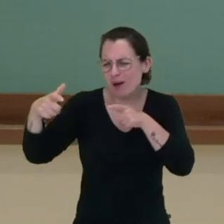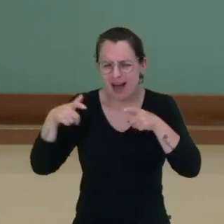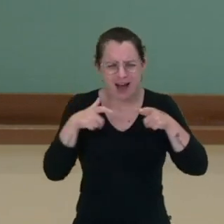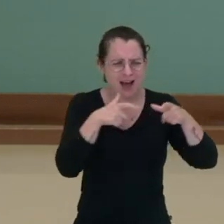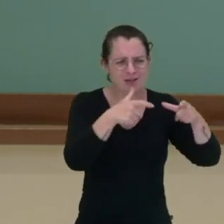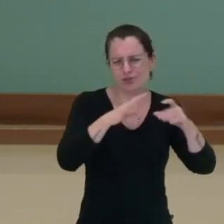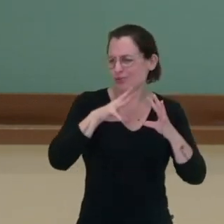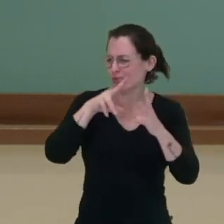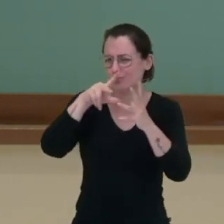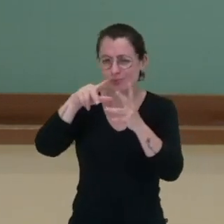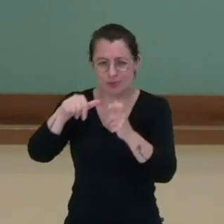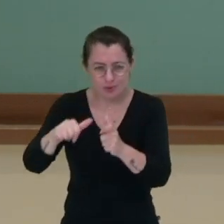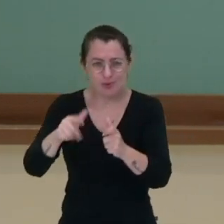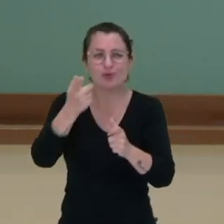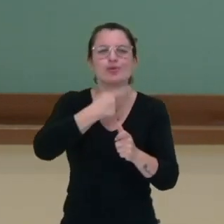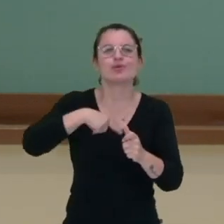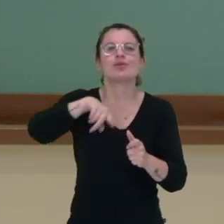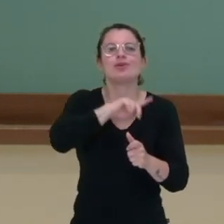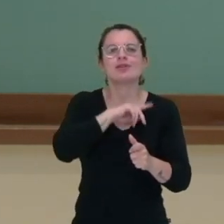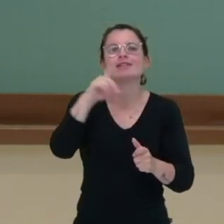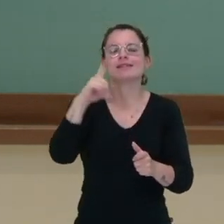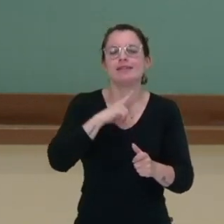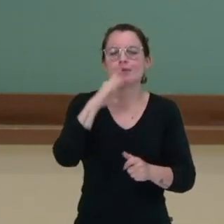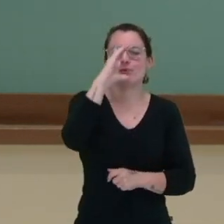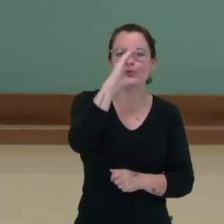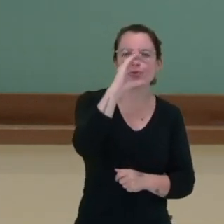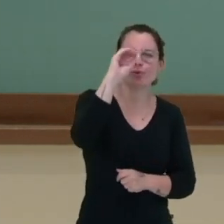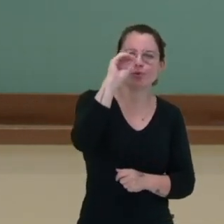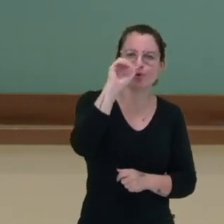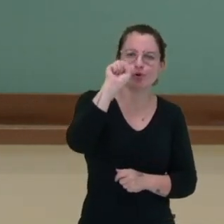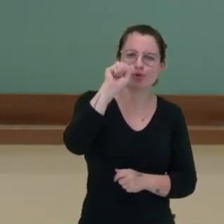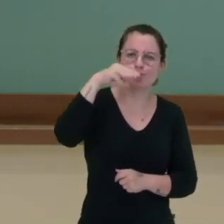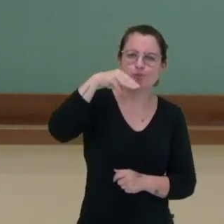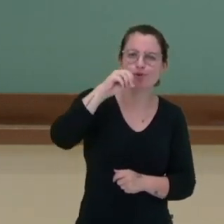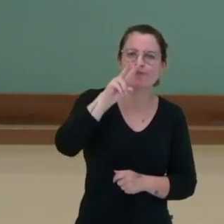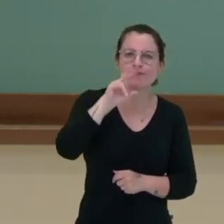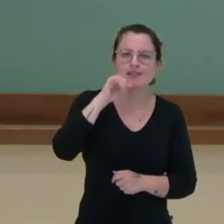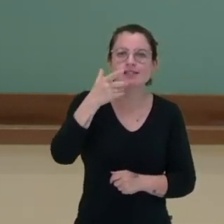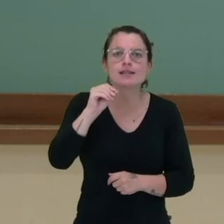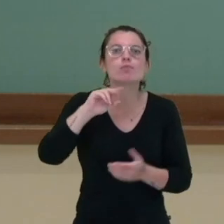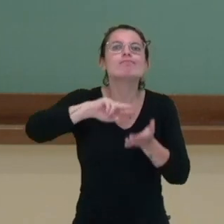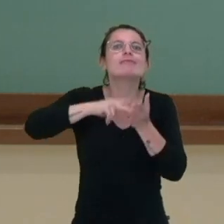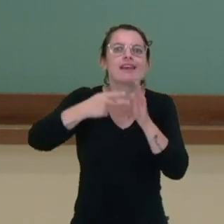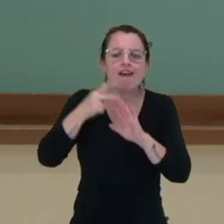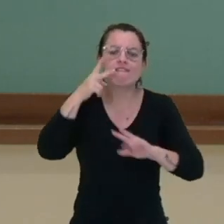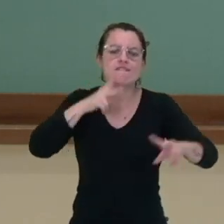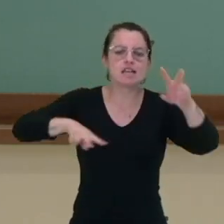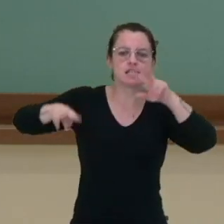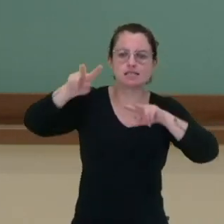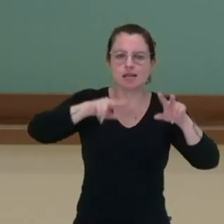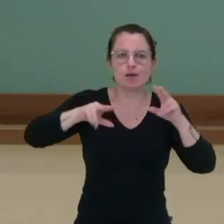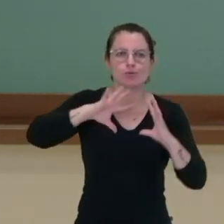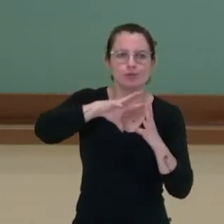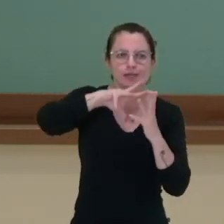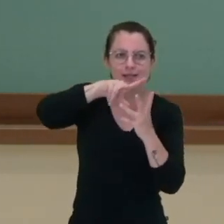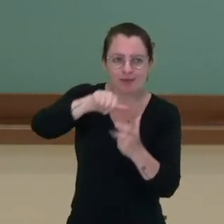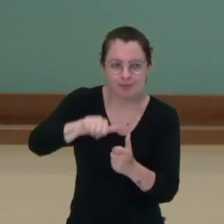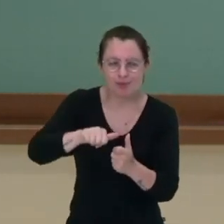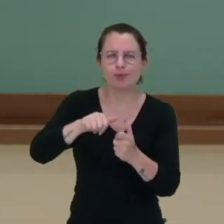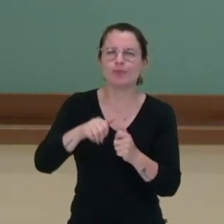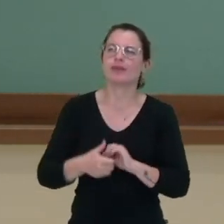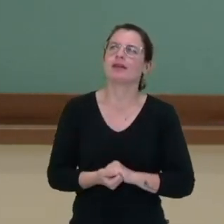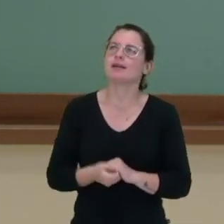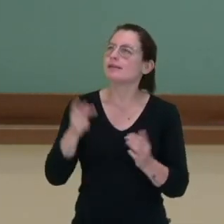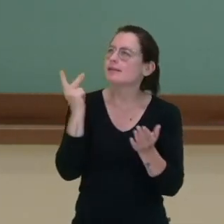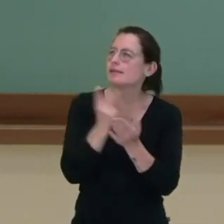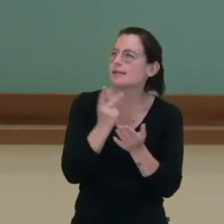vamos ter as cosmosvisões de mundo, respondendo uma pergunta aí que caminhou junto com o homem, né?